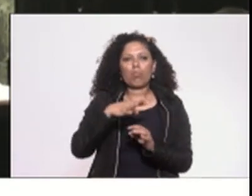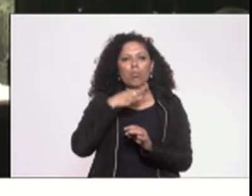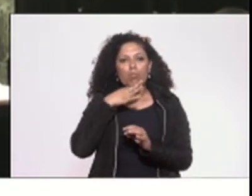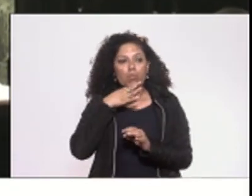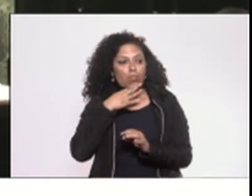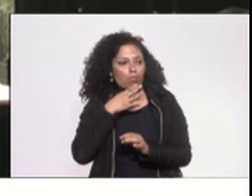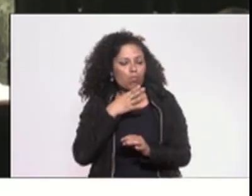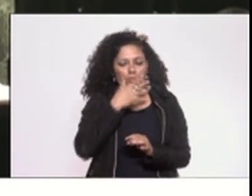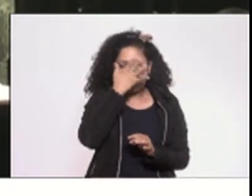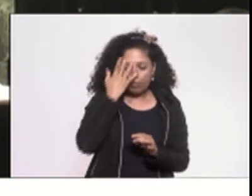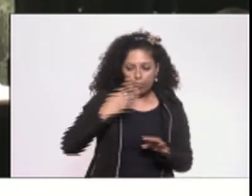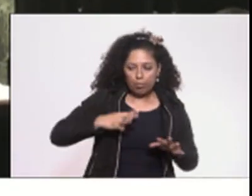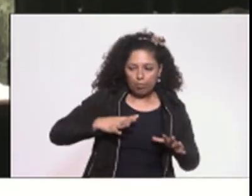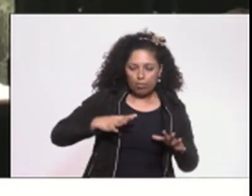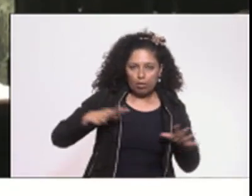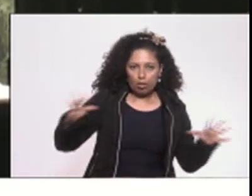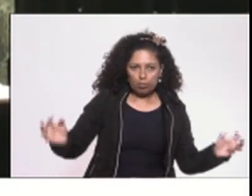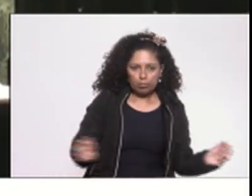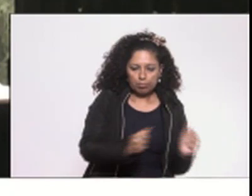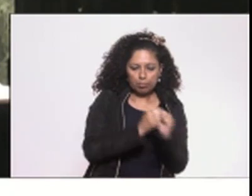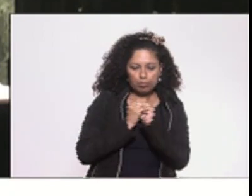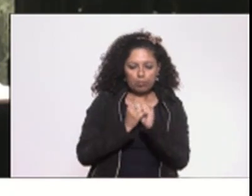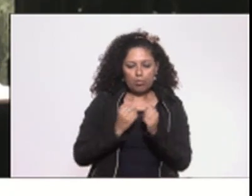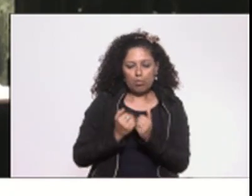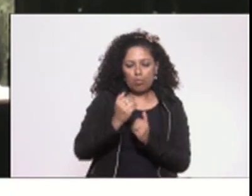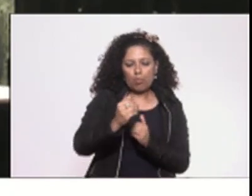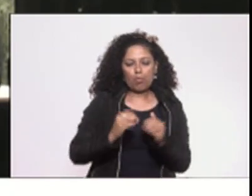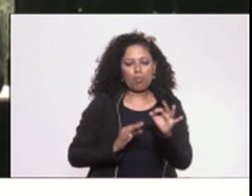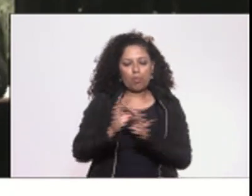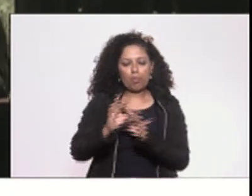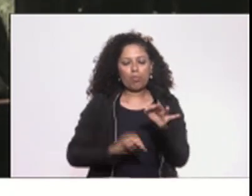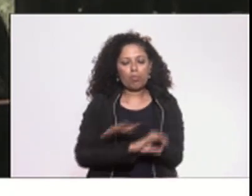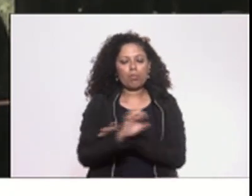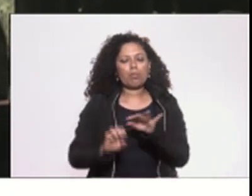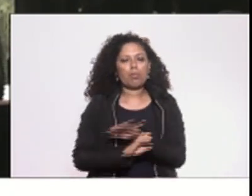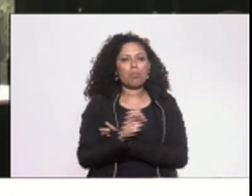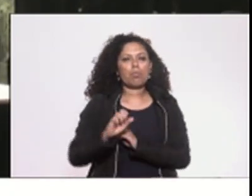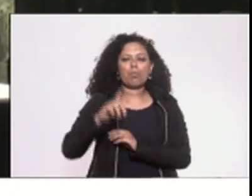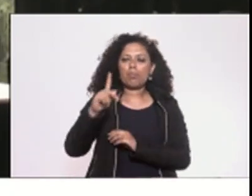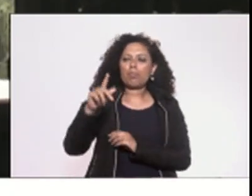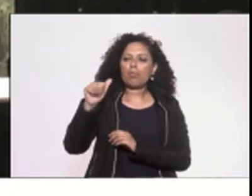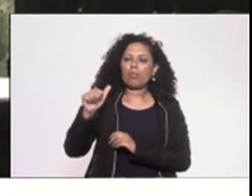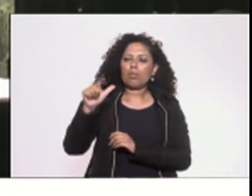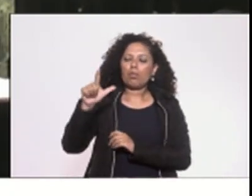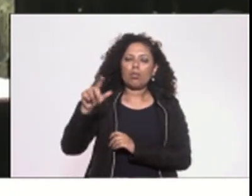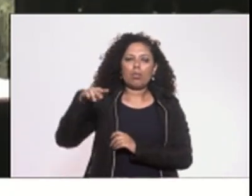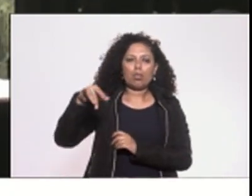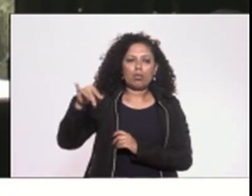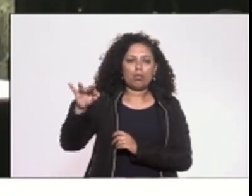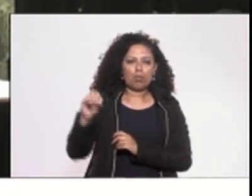conhecimento das pessoas que estavam acerca daquilo, montar uma fábrica de palmito. E aí o que eu percebi? Percebi que,